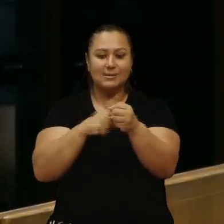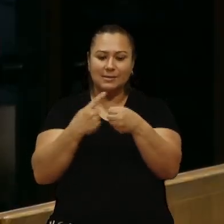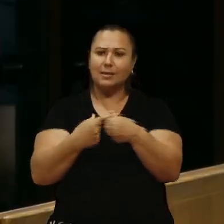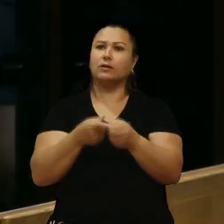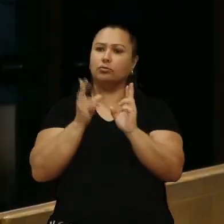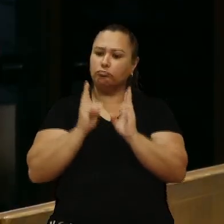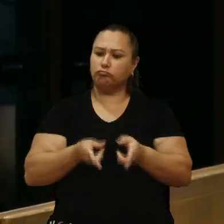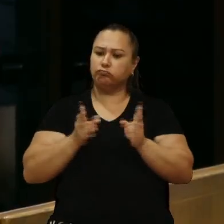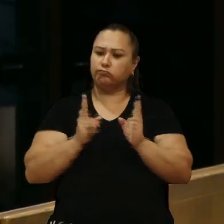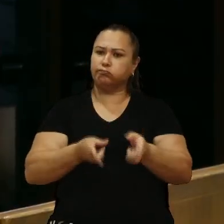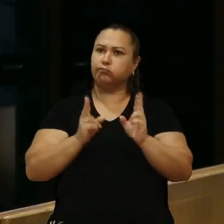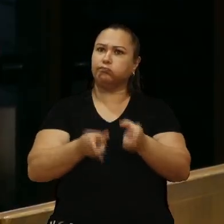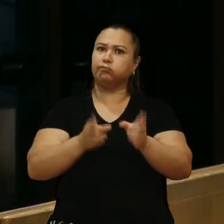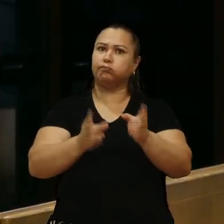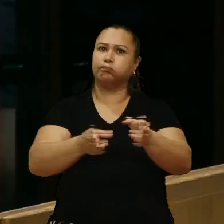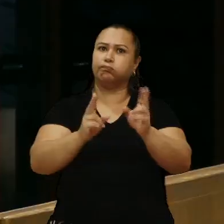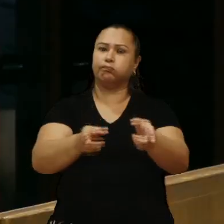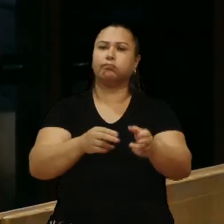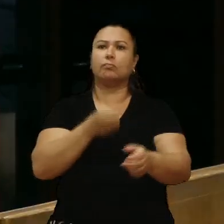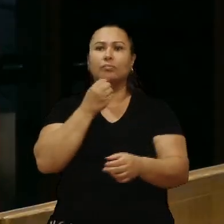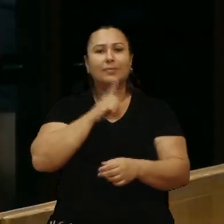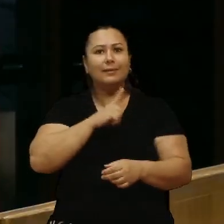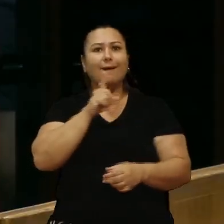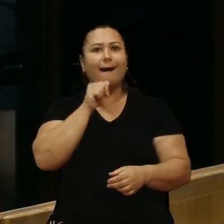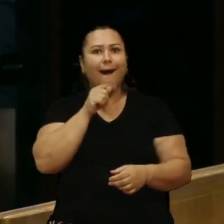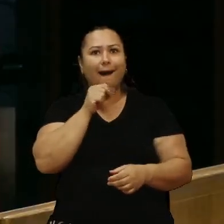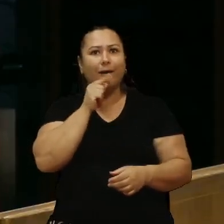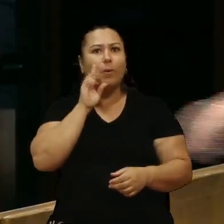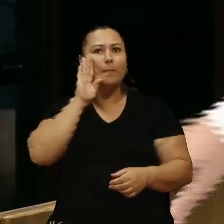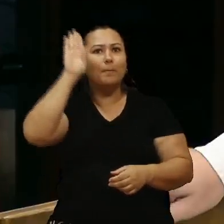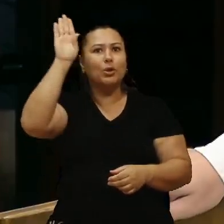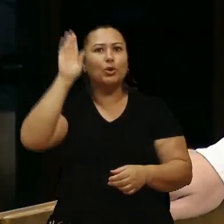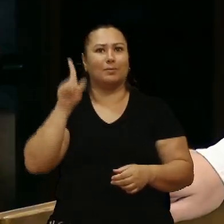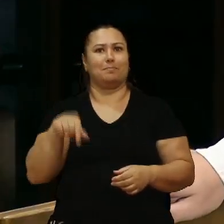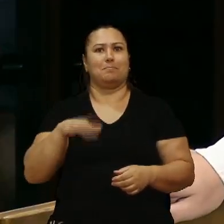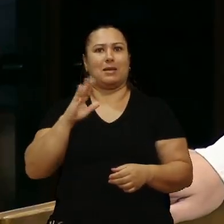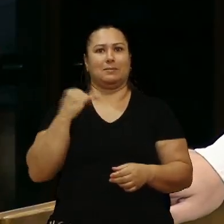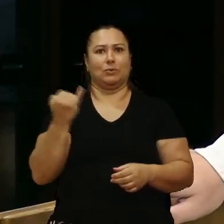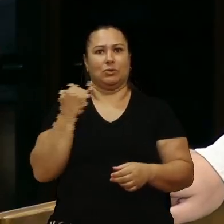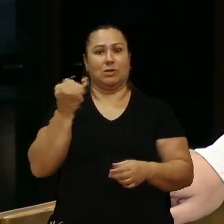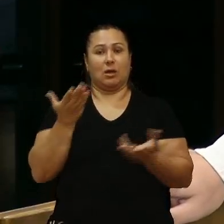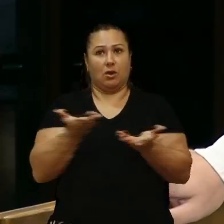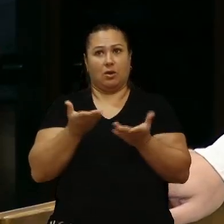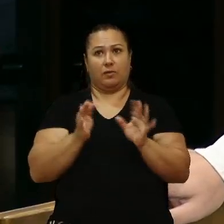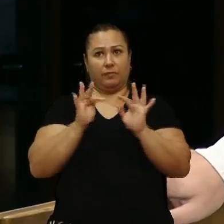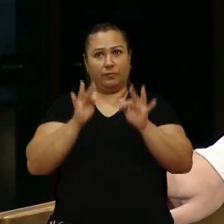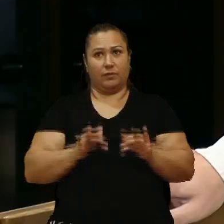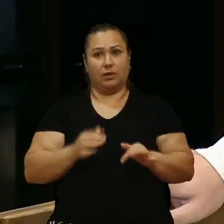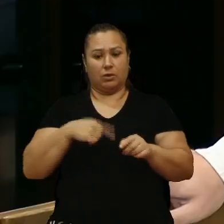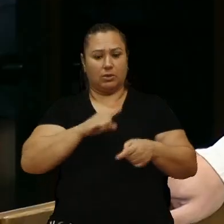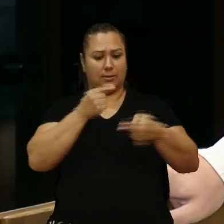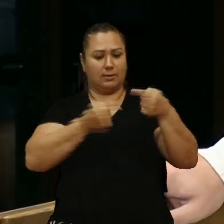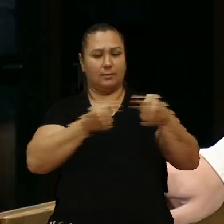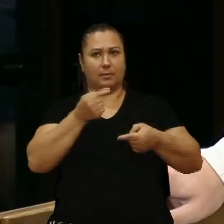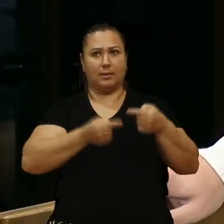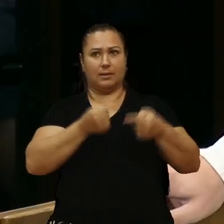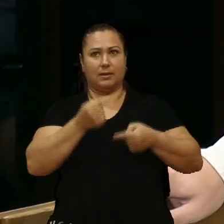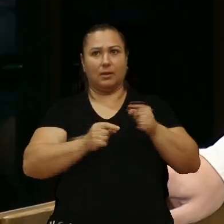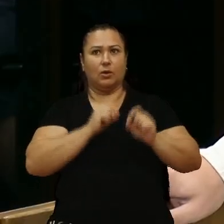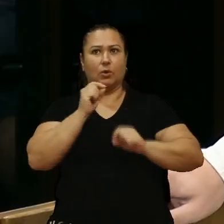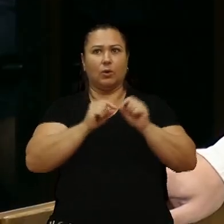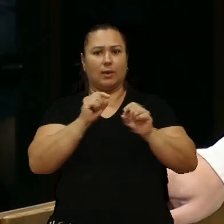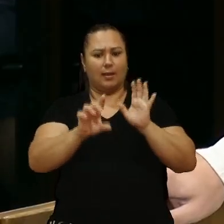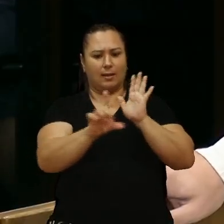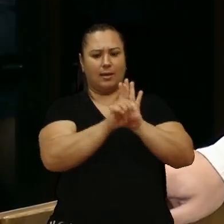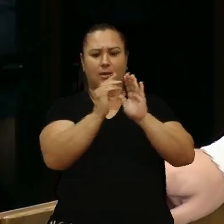siga num rumo de ter a água como prioridade e que nós possamos, para concluir, quando a gente for debater uma lei superior a